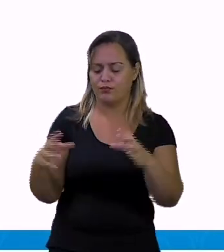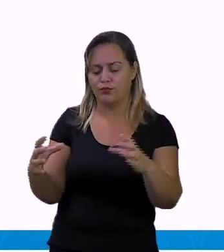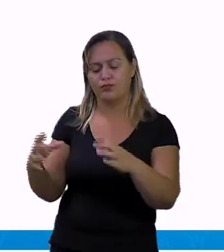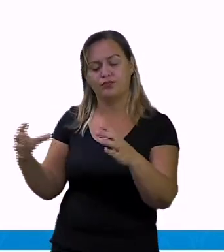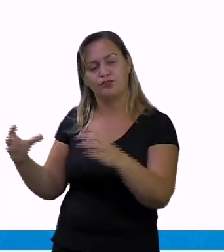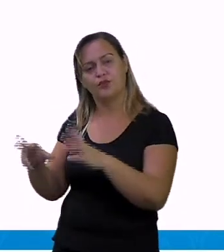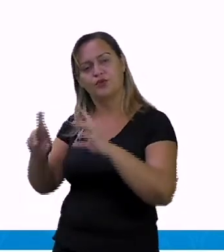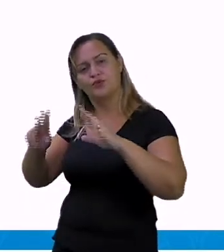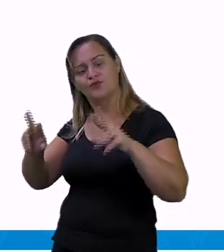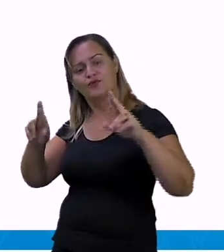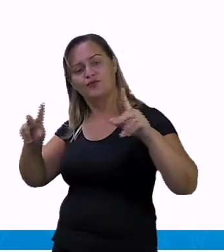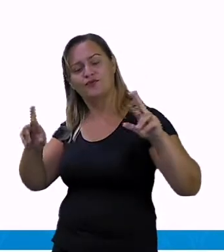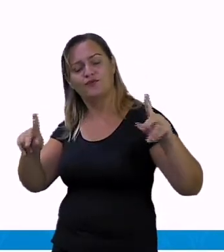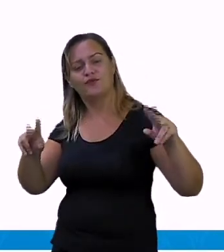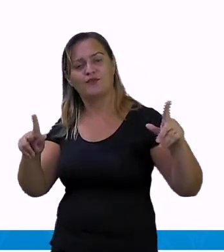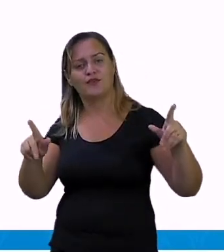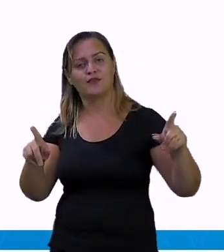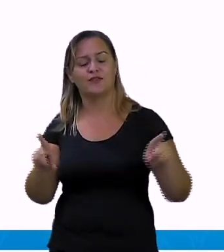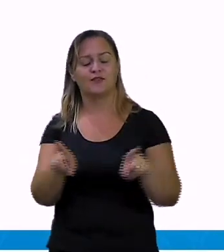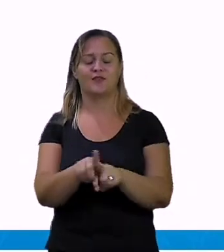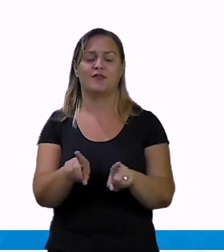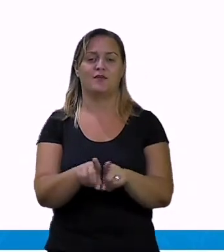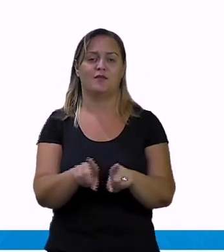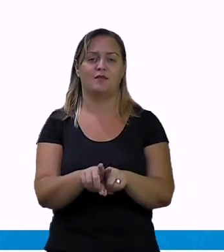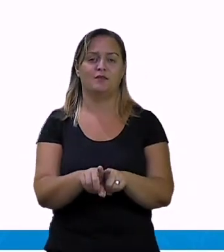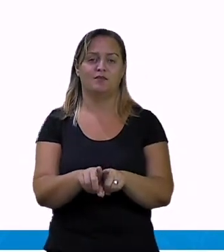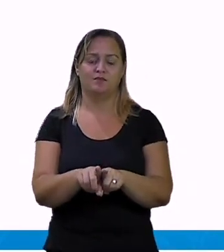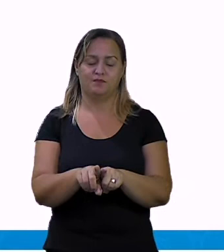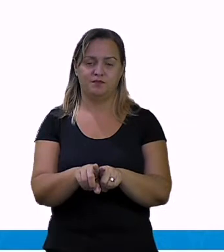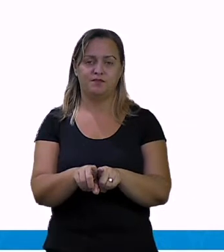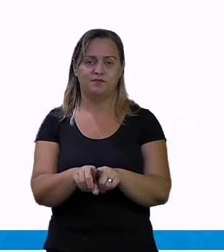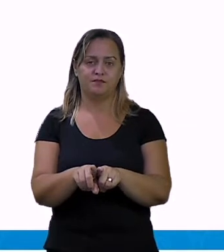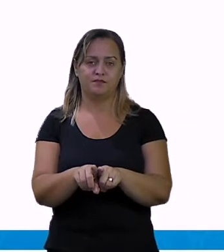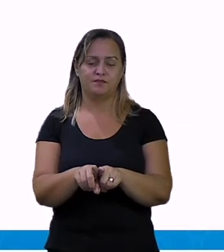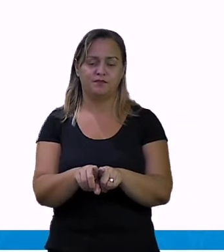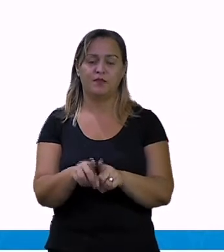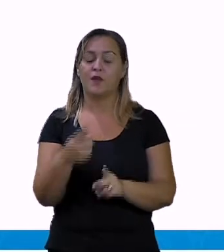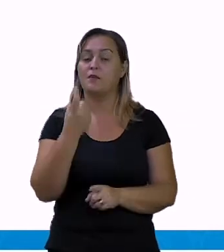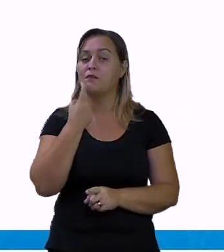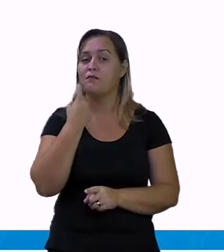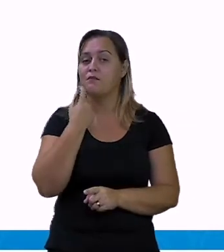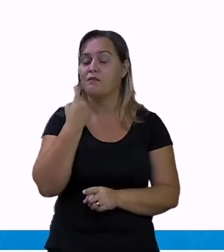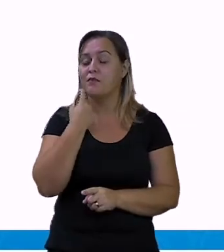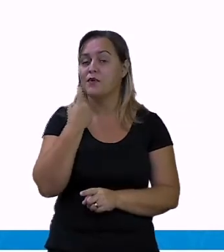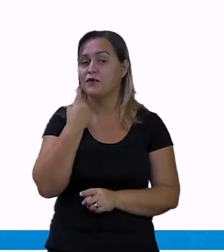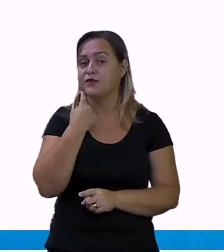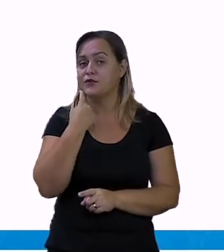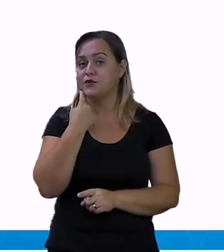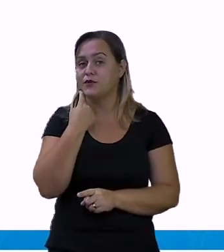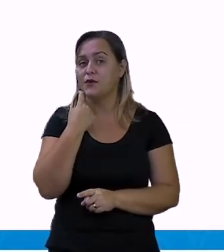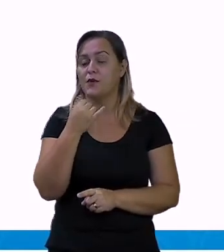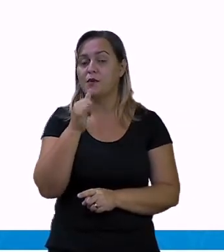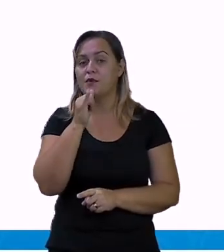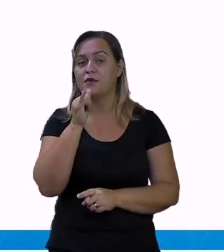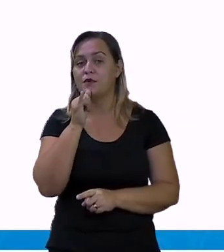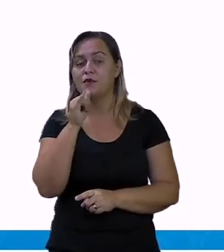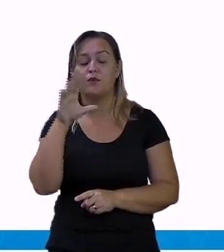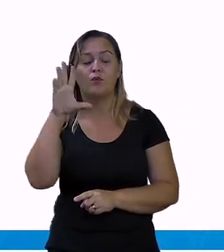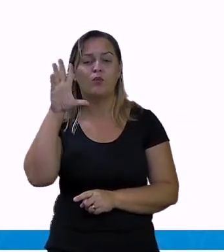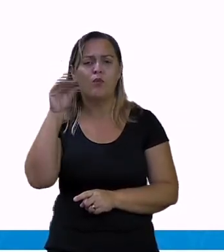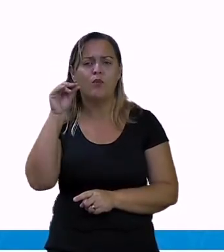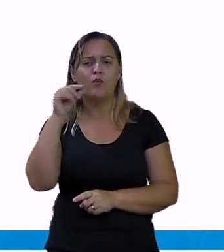são ósseos, e nós temos peixes que não têm mandíbula, que não têm